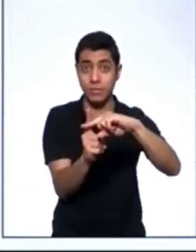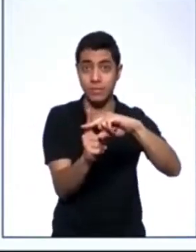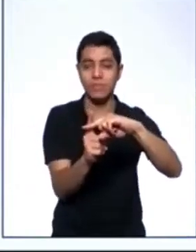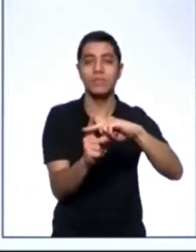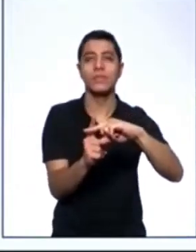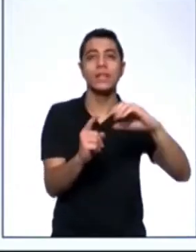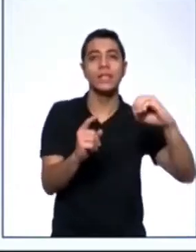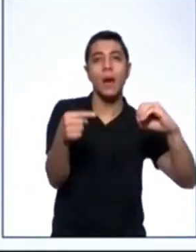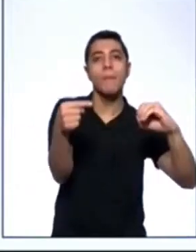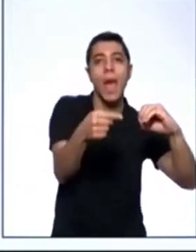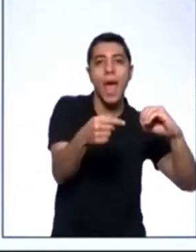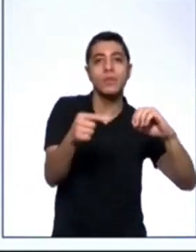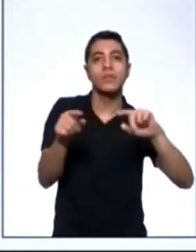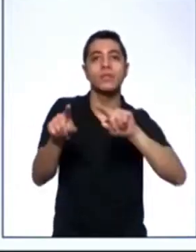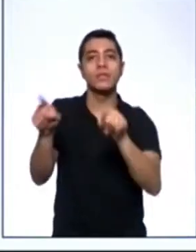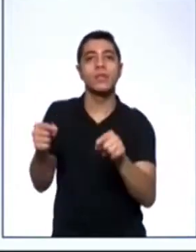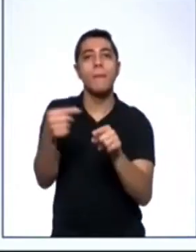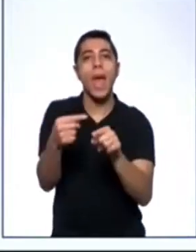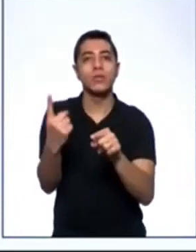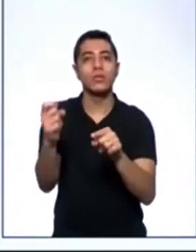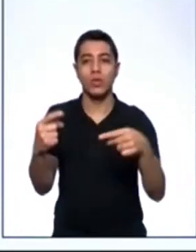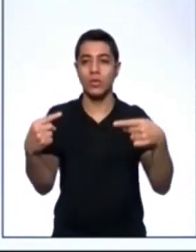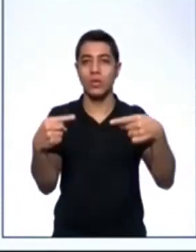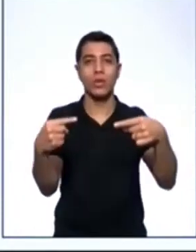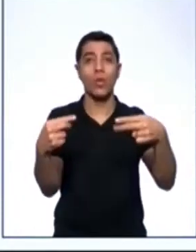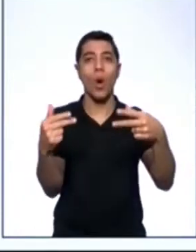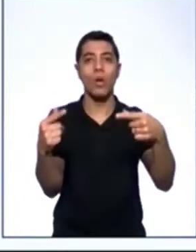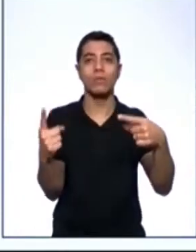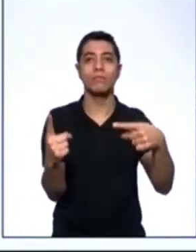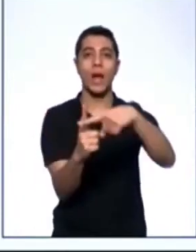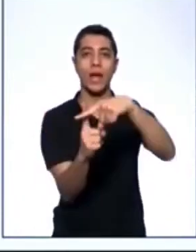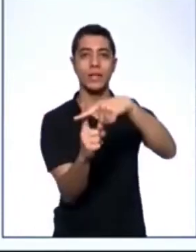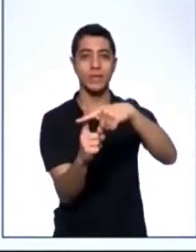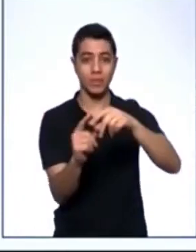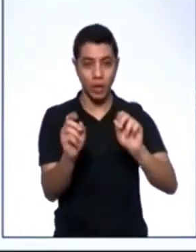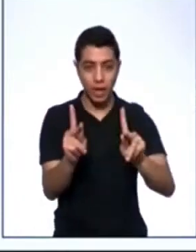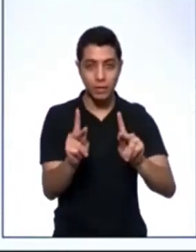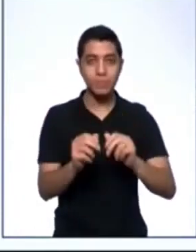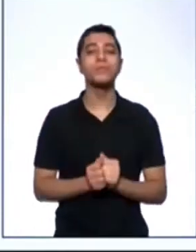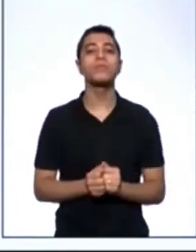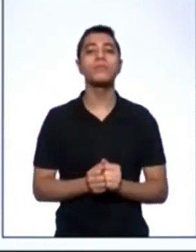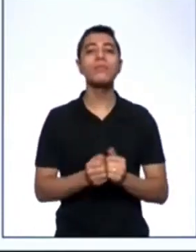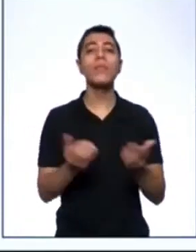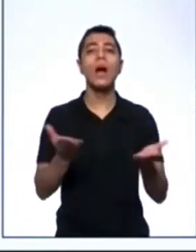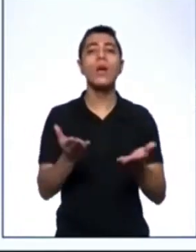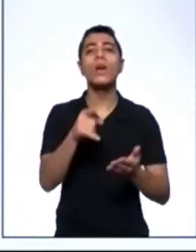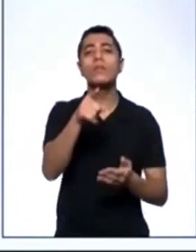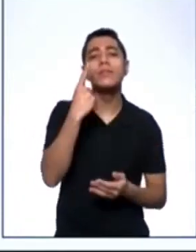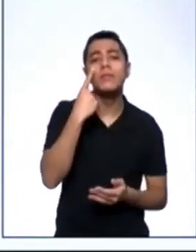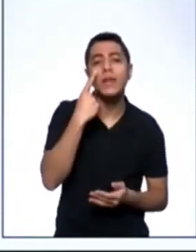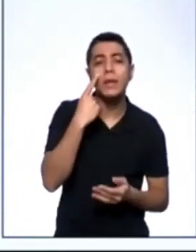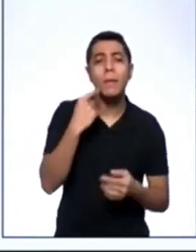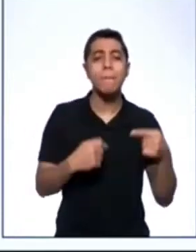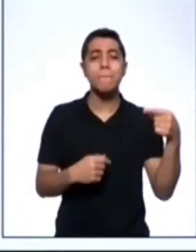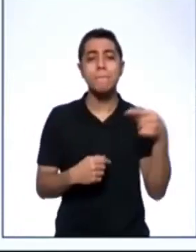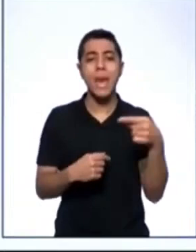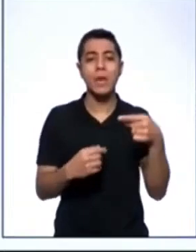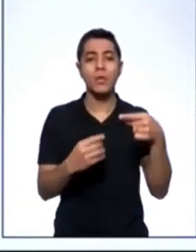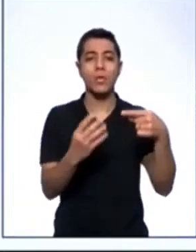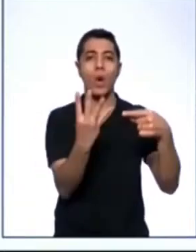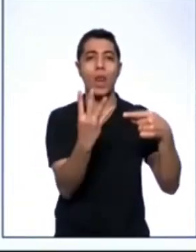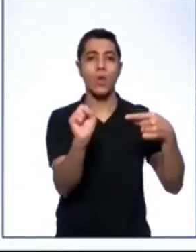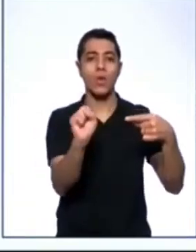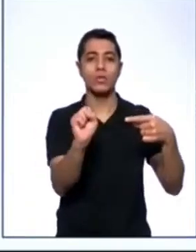sim tô vendo aquele menos que está no denominador ele pode ir para o numerador gente